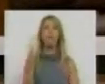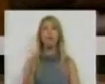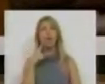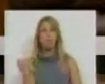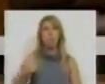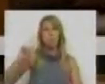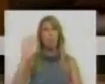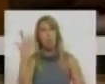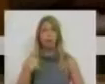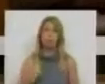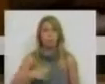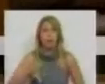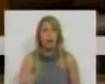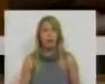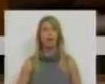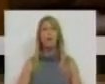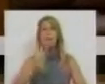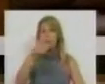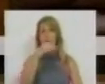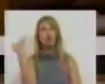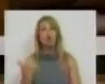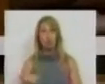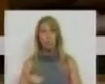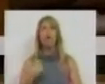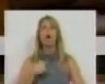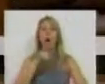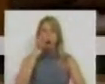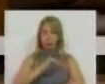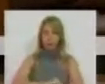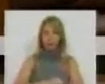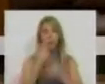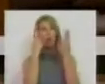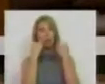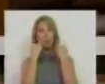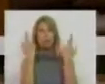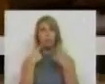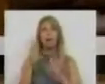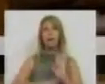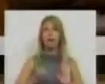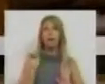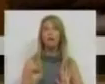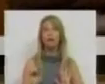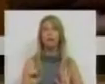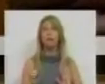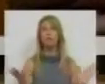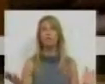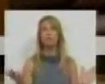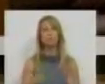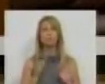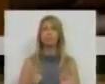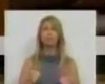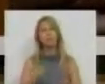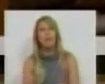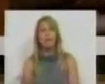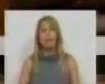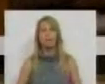porque querem. Os países de segunda, sempre obedientes, sempre subservientes, para quem as regras, para estes, são draconianas.